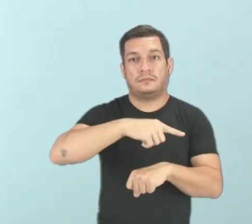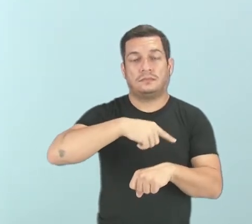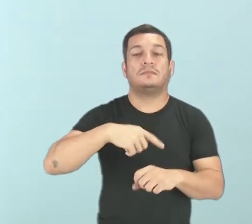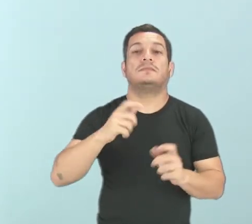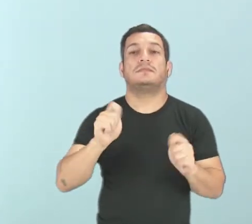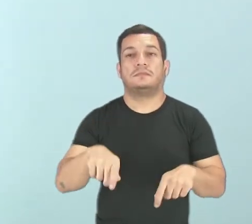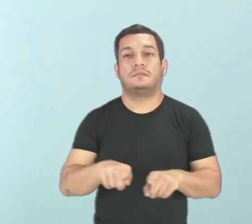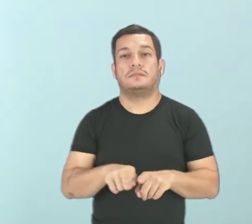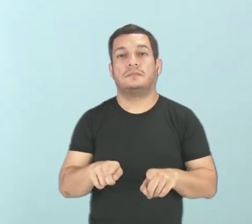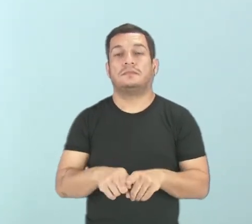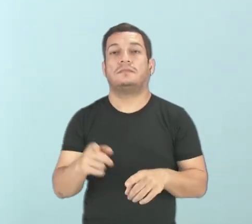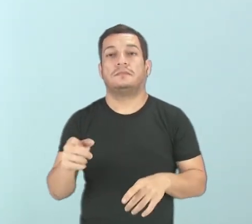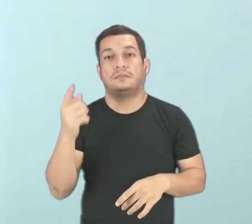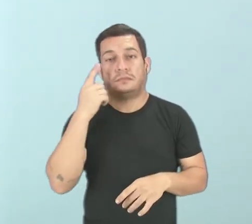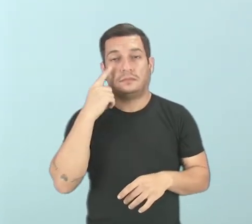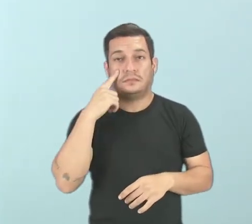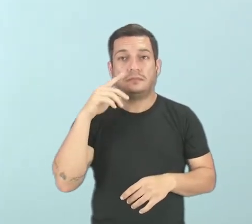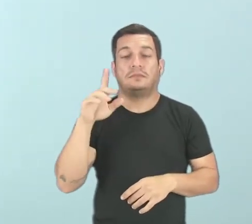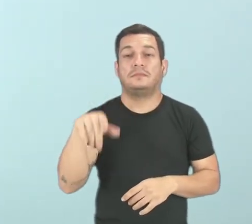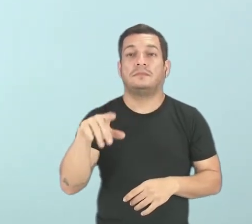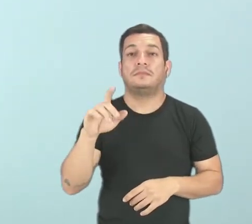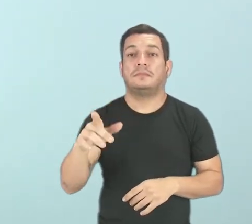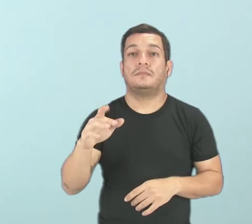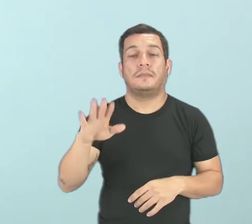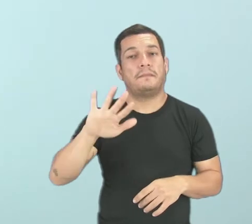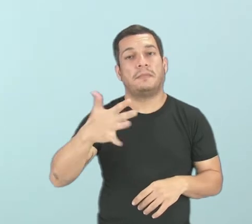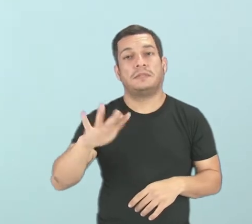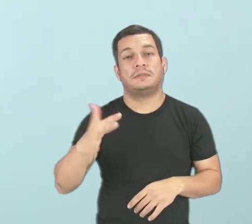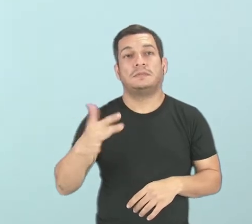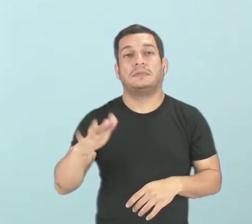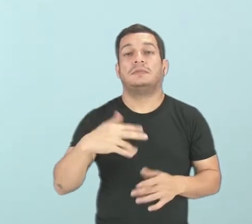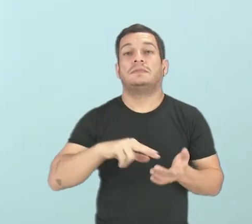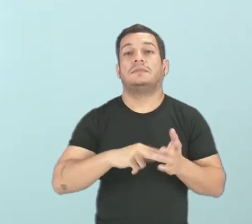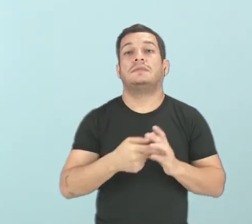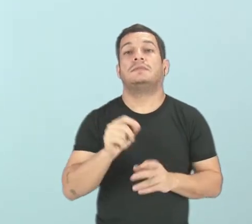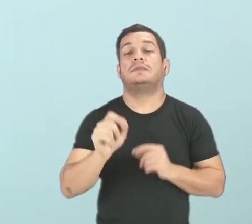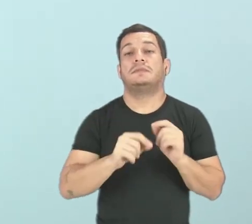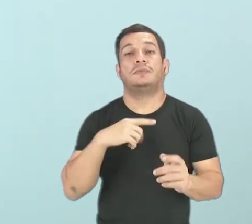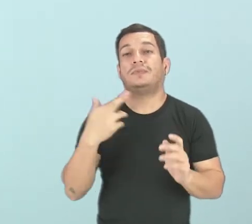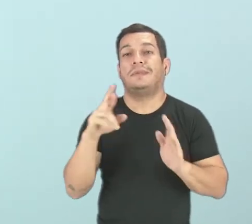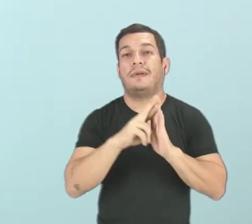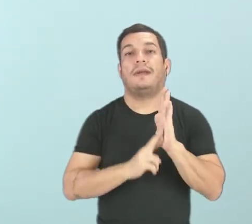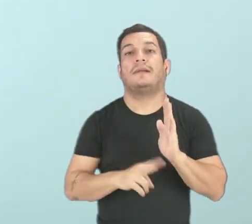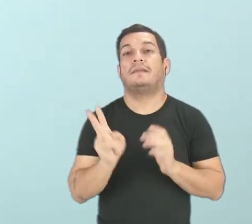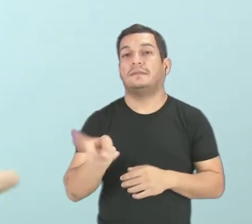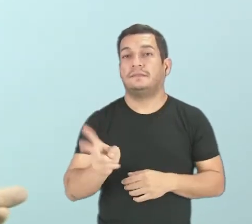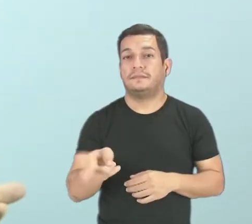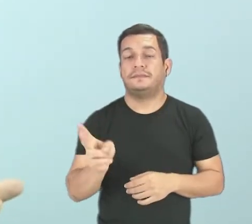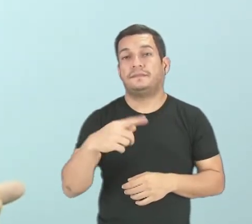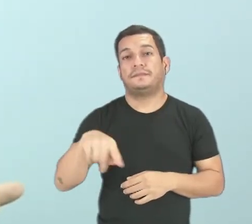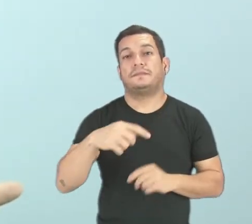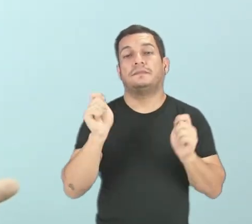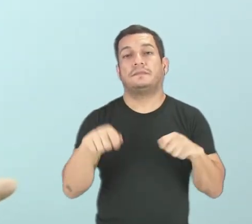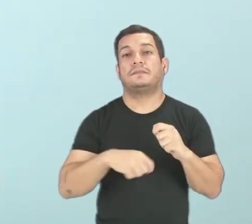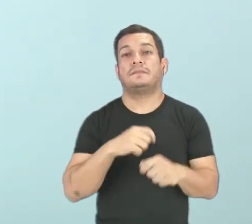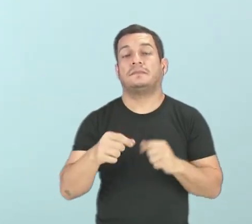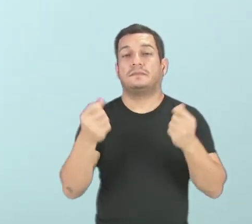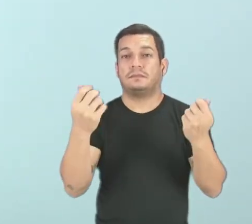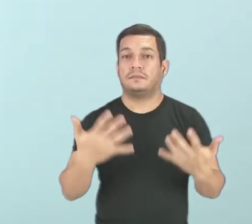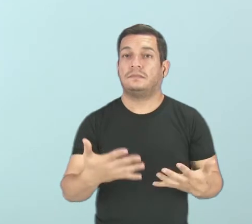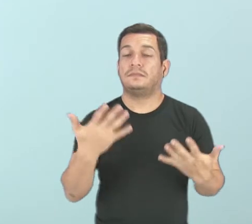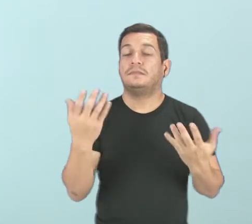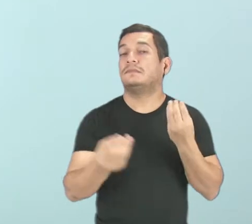horário e nem anti-horário. Então, nesse caso, nós teríamos um momento ou torque igual a zero. Seguindo.